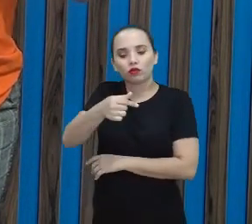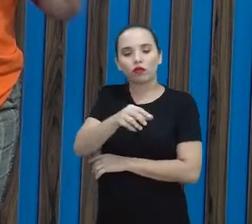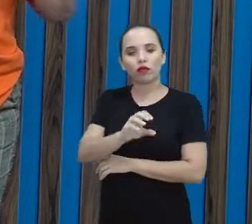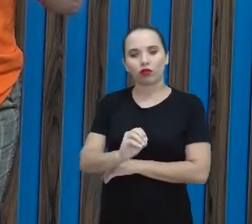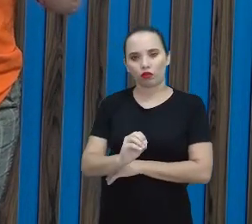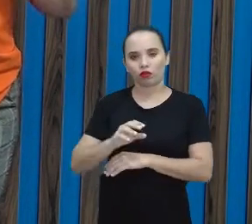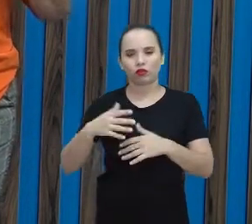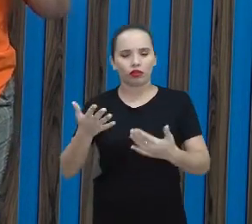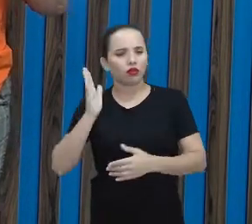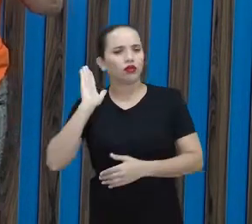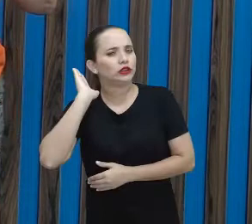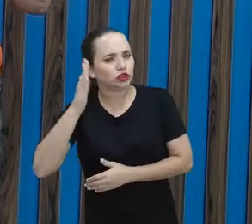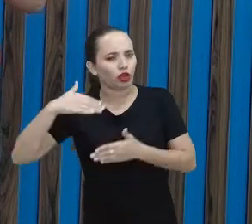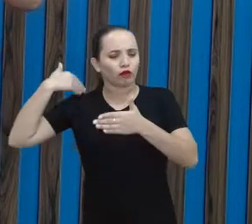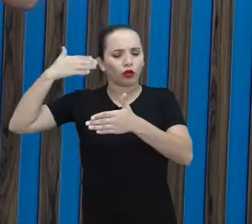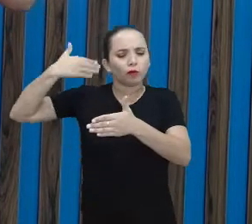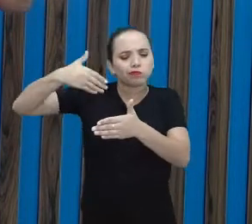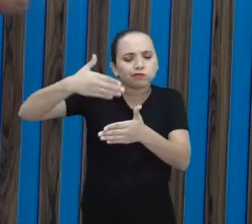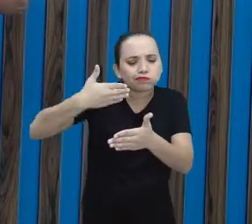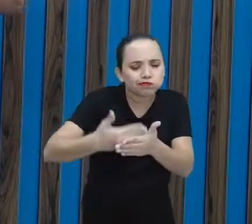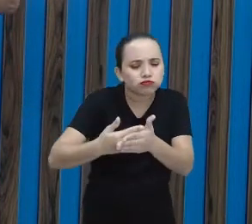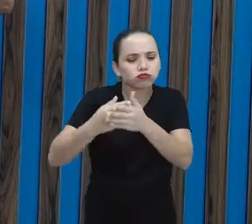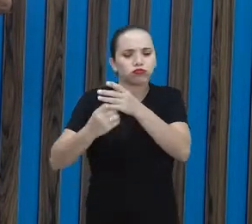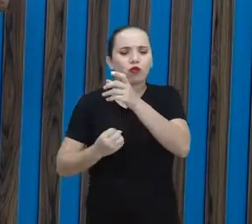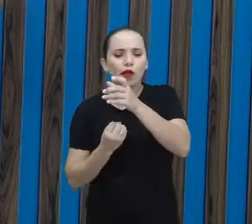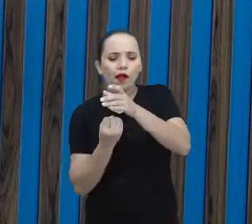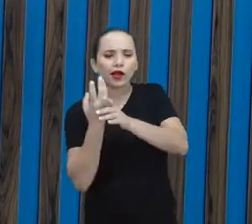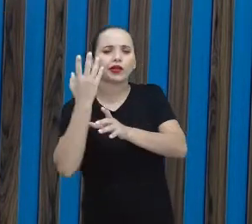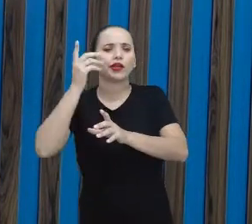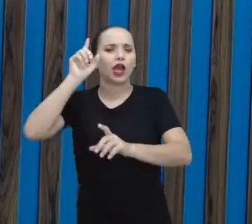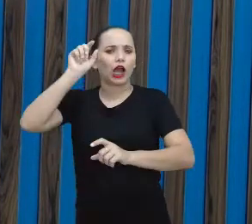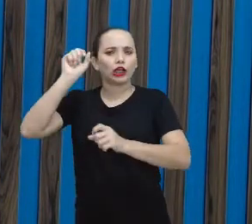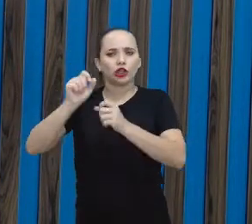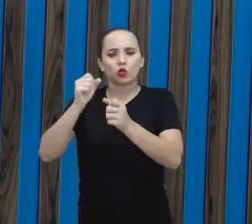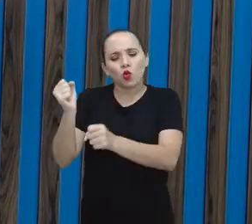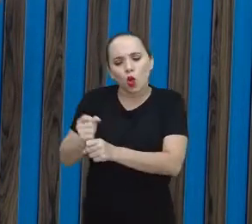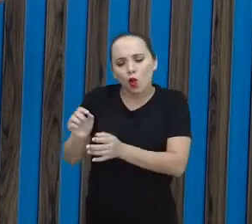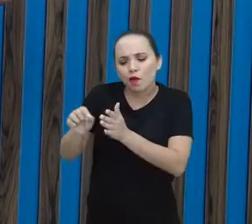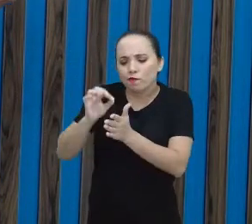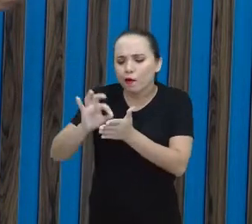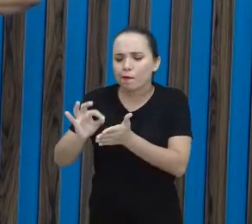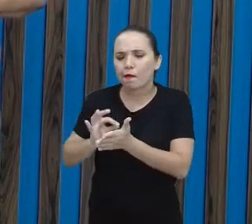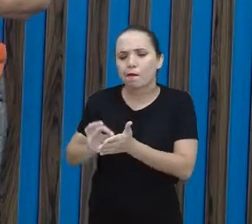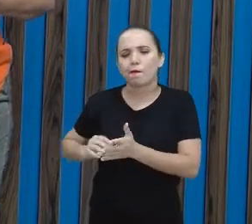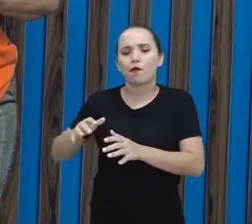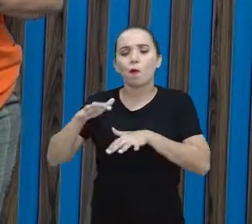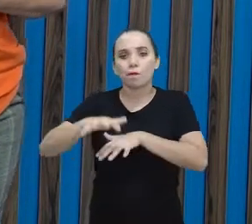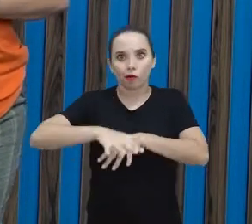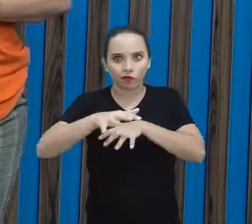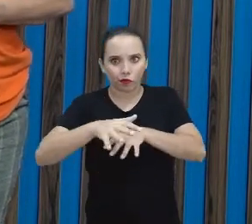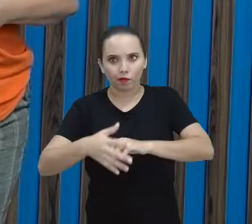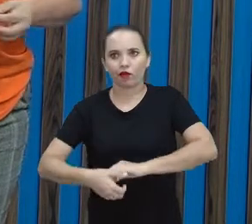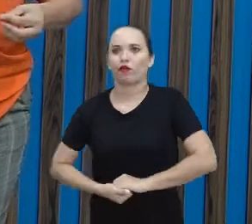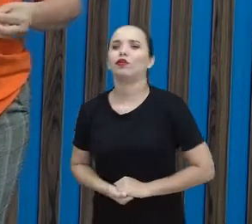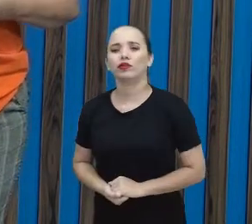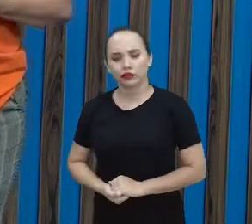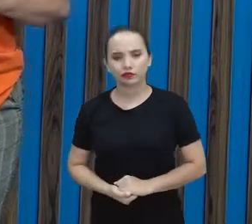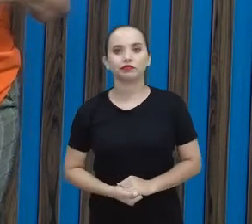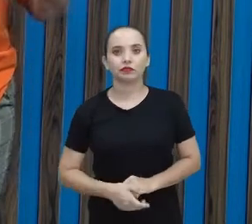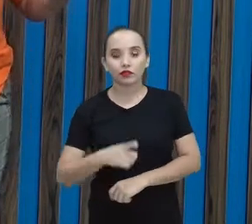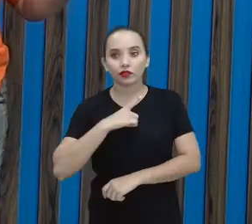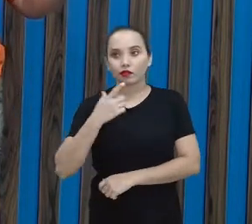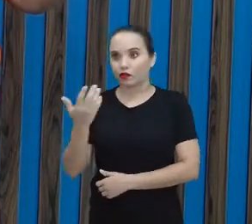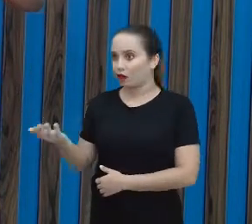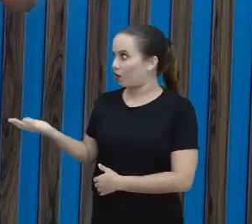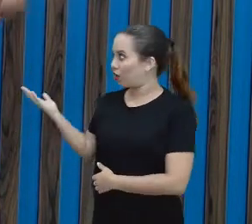lá na cabeça dele essas ideias que desembocaram no movimento armorial. O Casamento Suspeito, A História